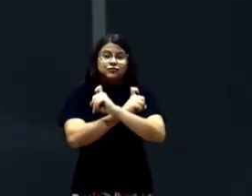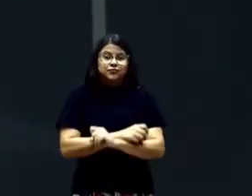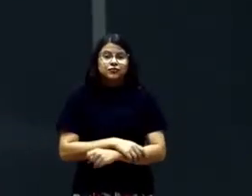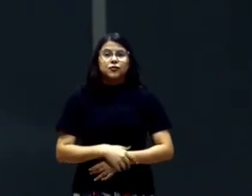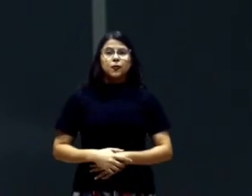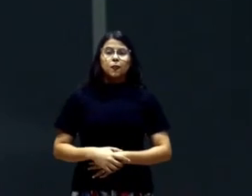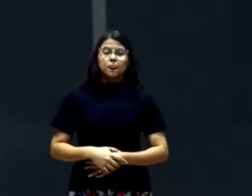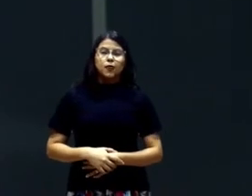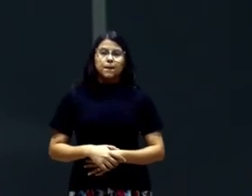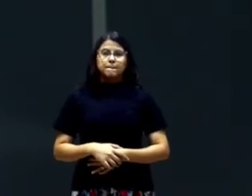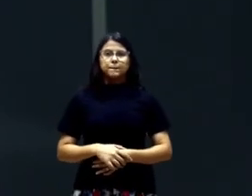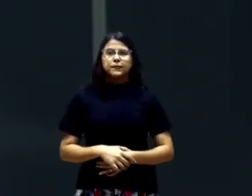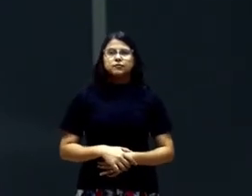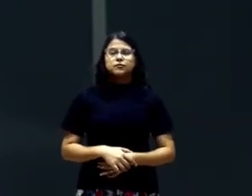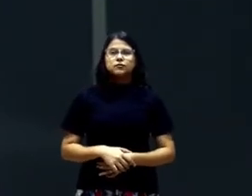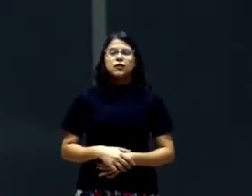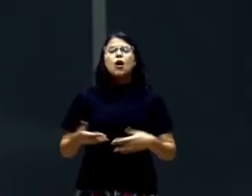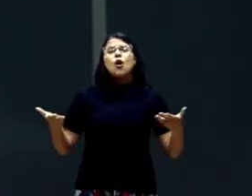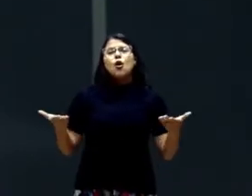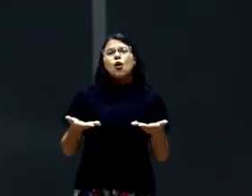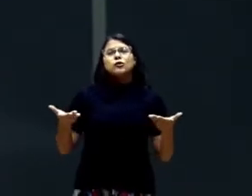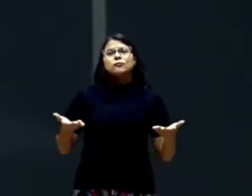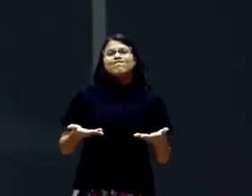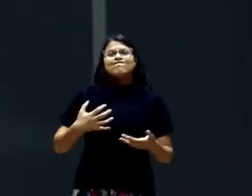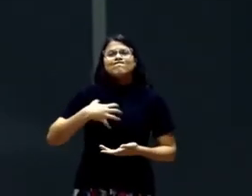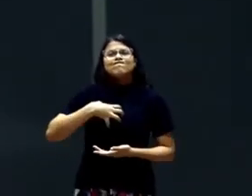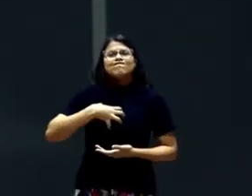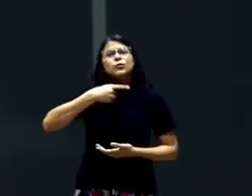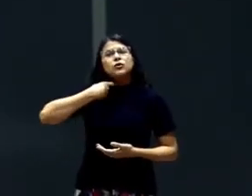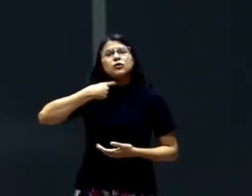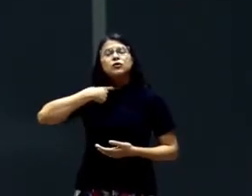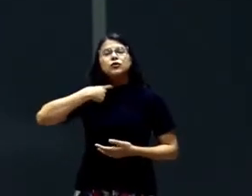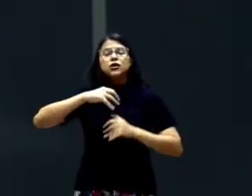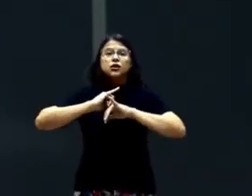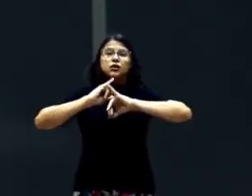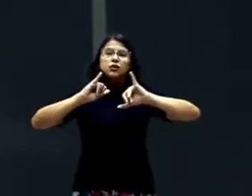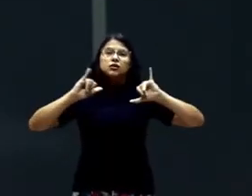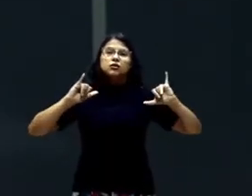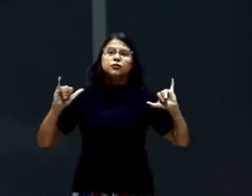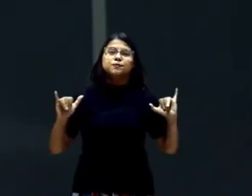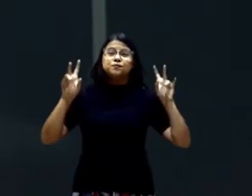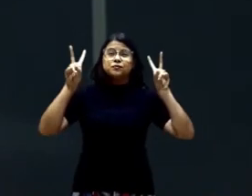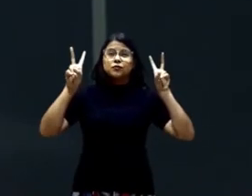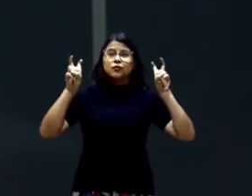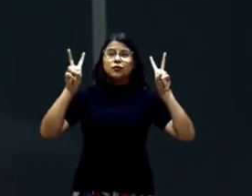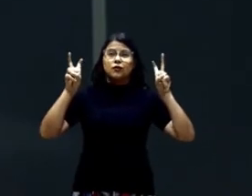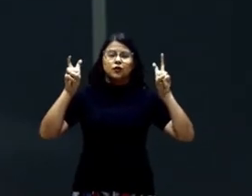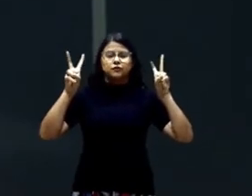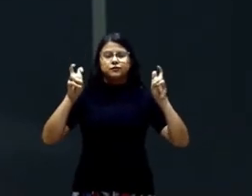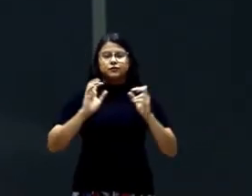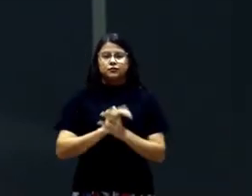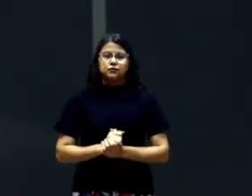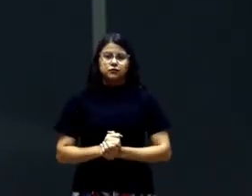Hoje está no meu coração conversar com a igreja sobre um tema: